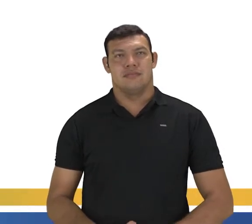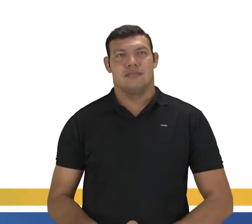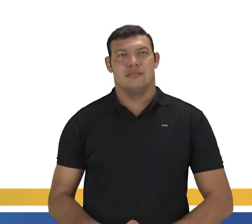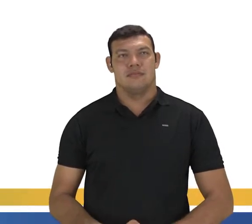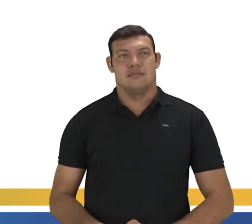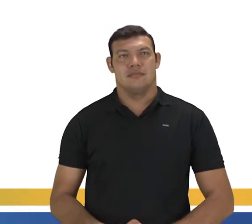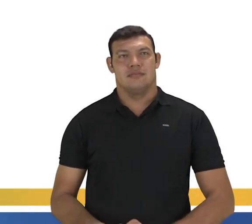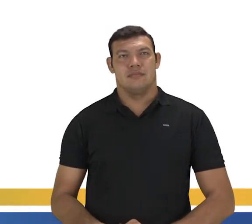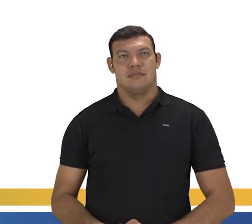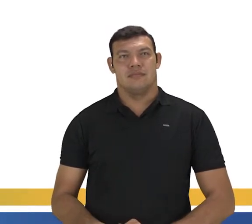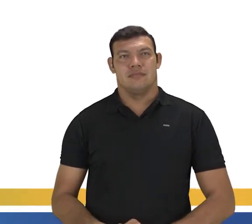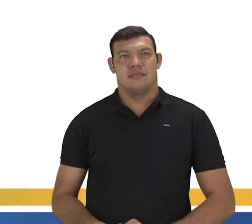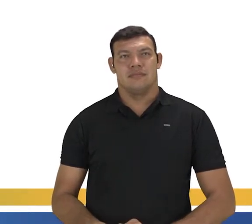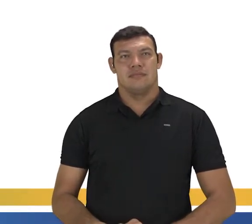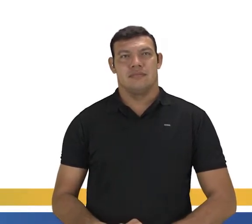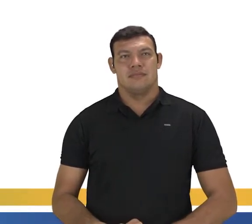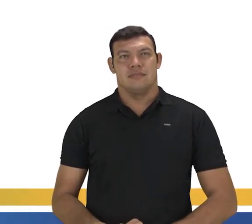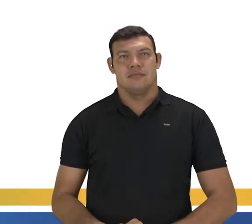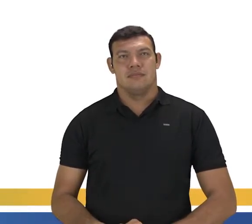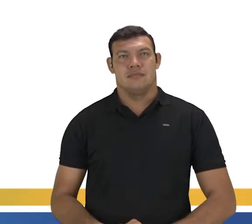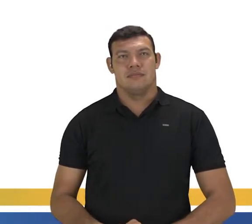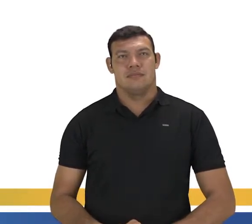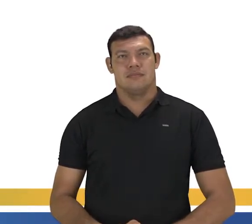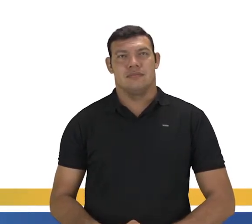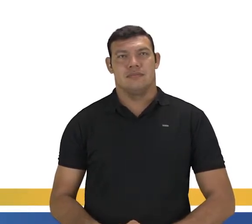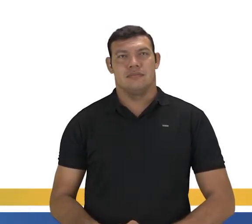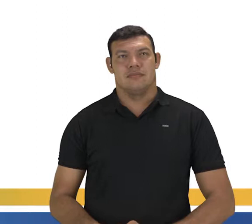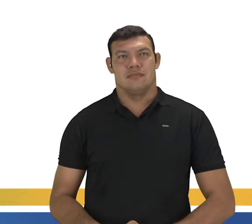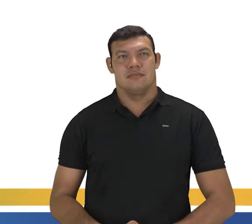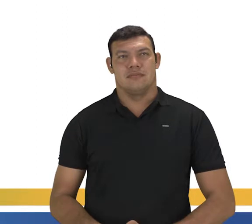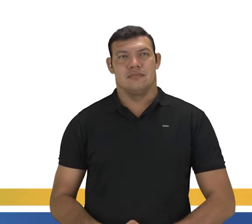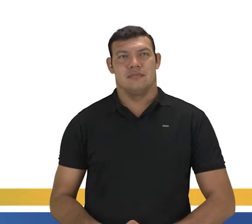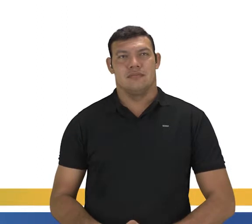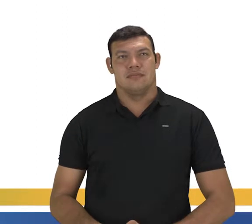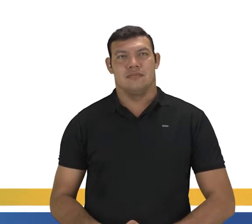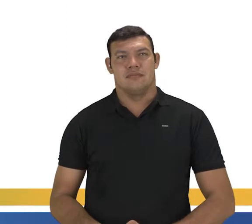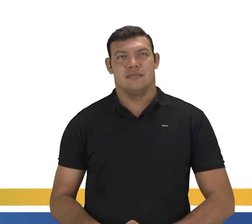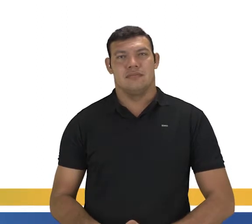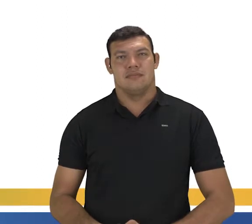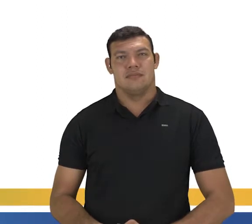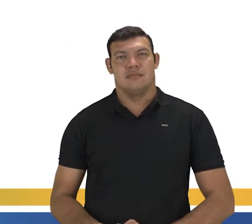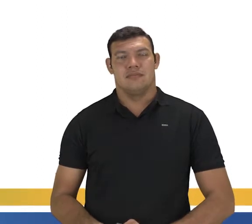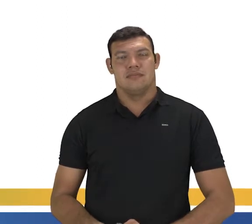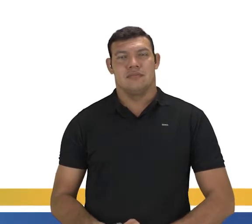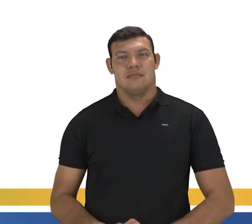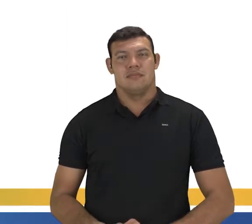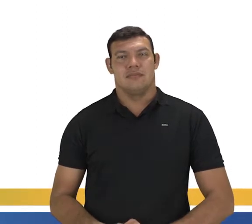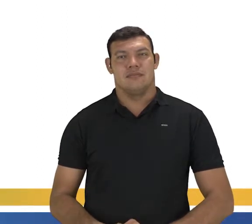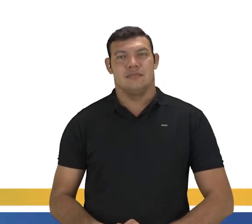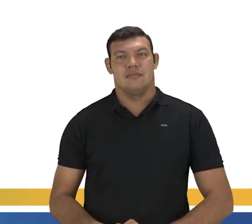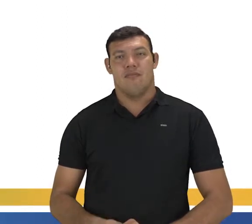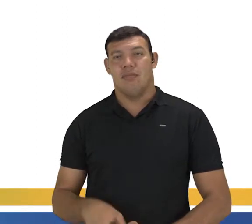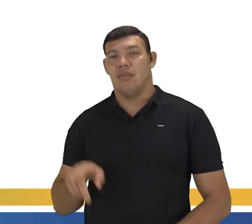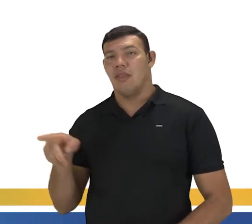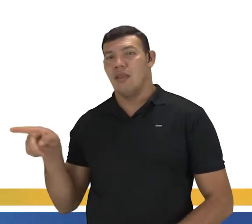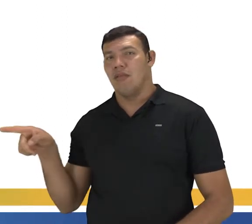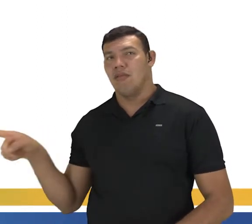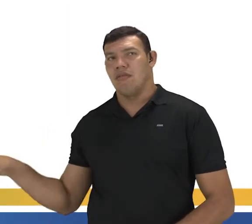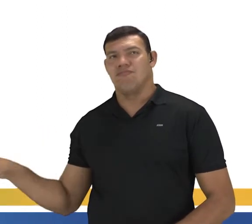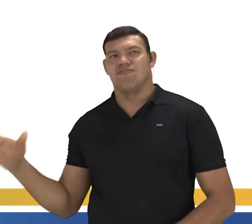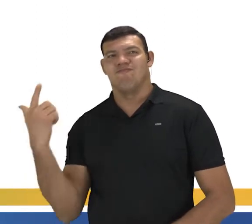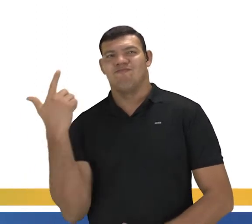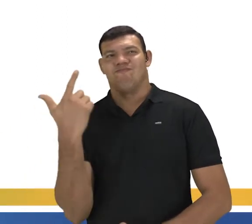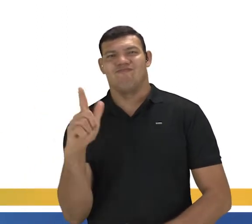exemplo sean and alarm in chennai and